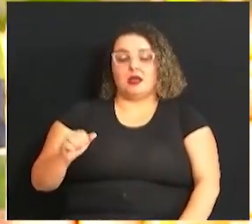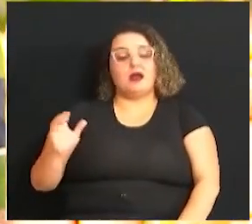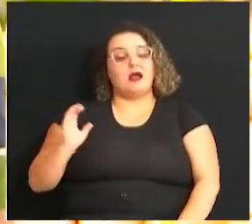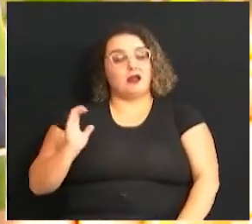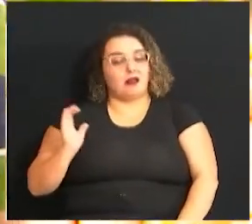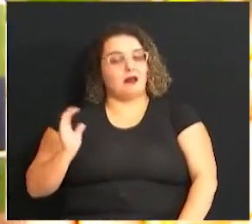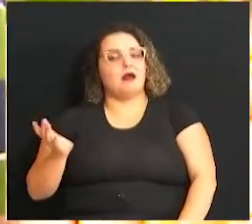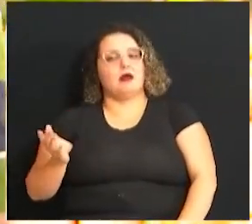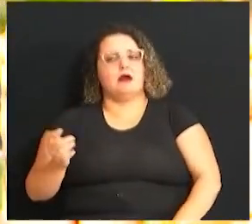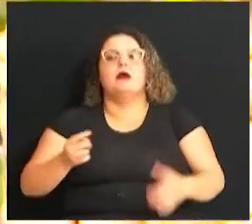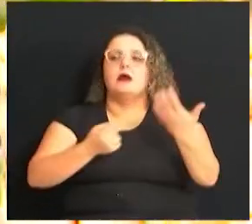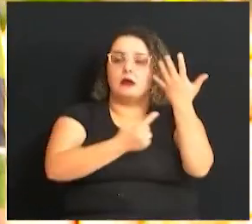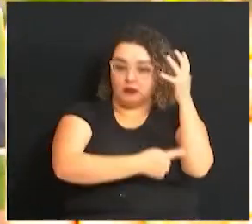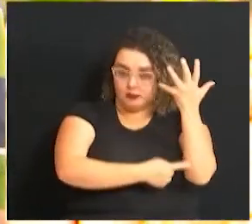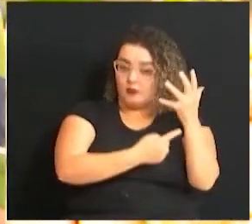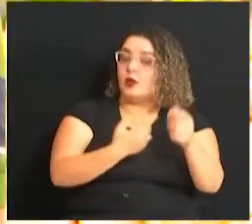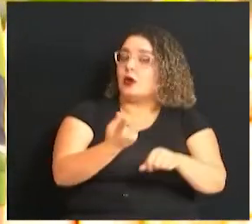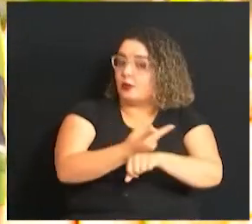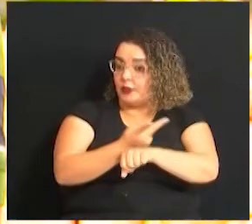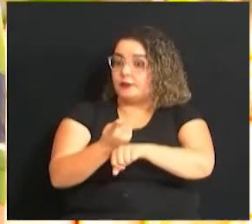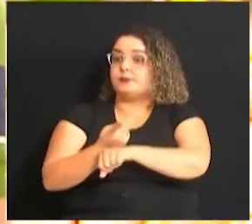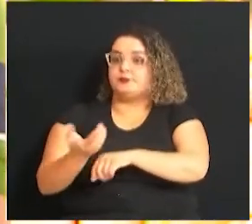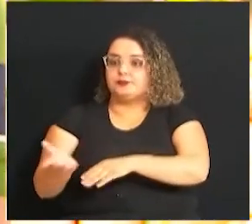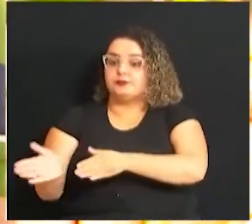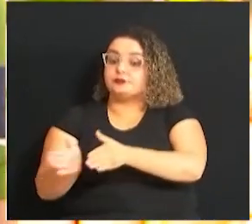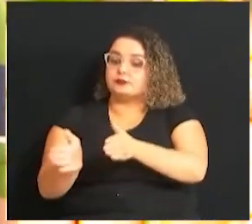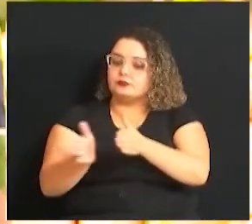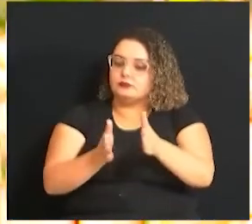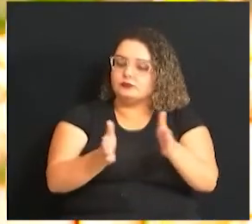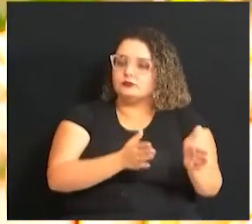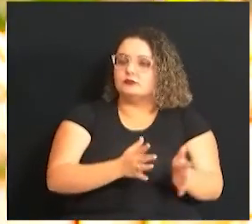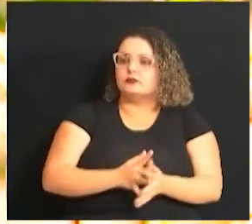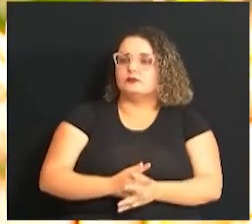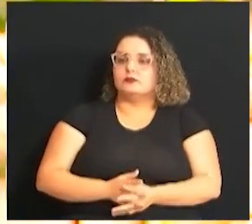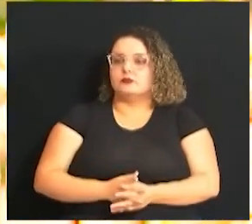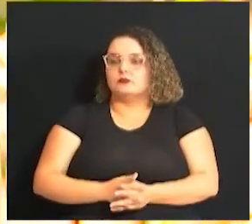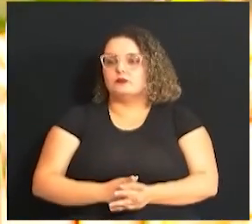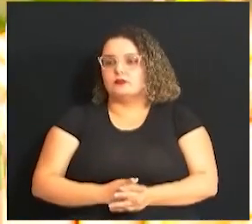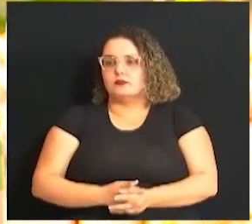né? Então a madeira ainda é bastante procurada. E nesse processo